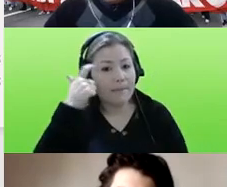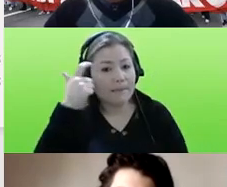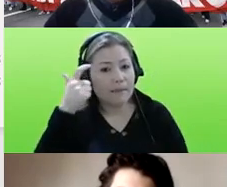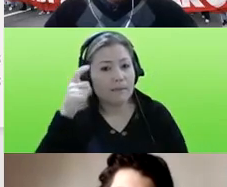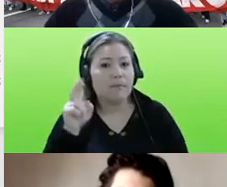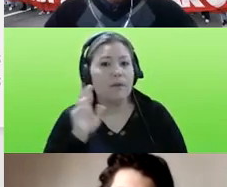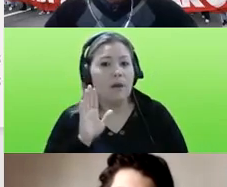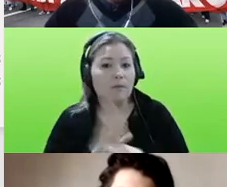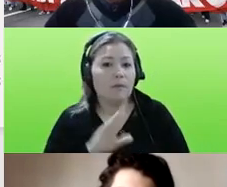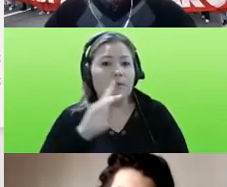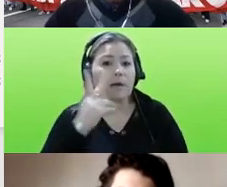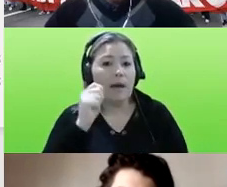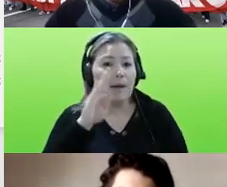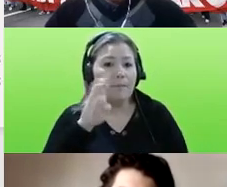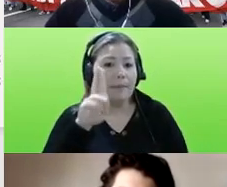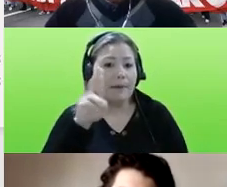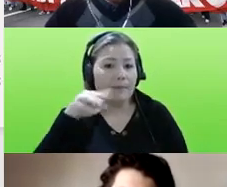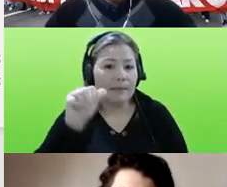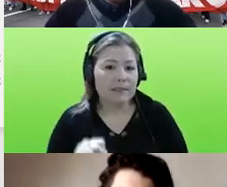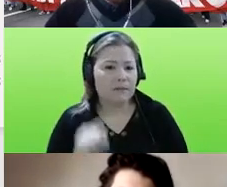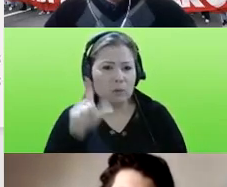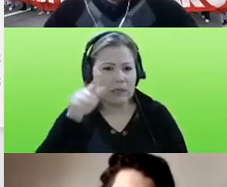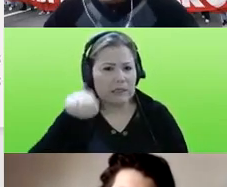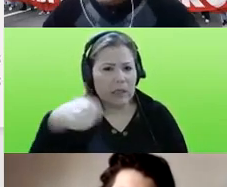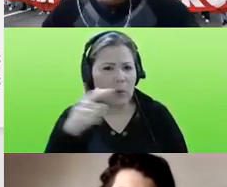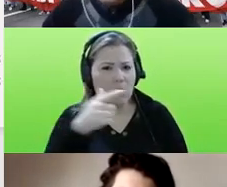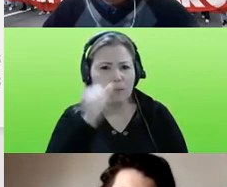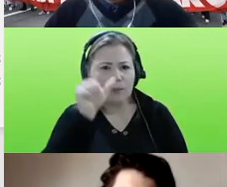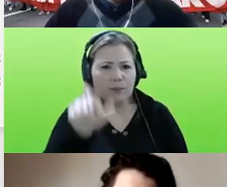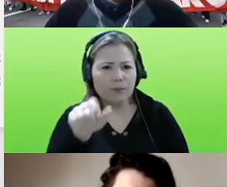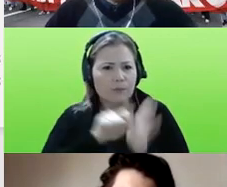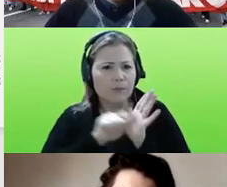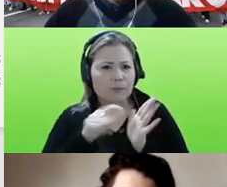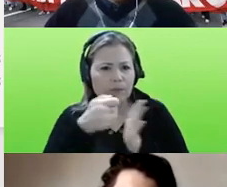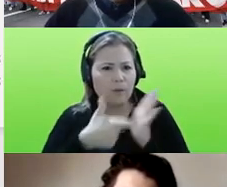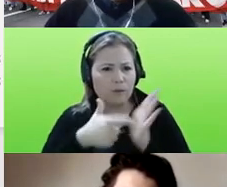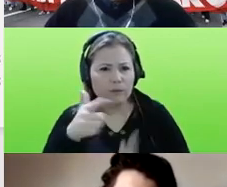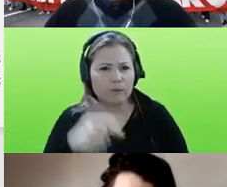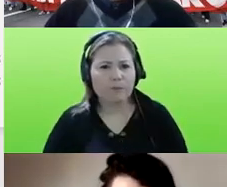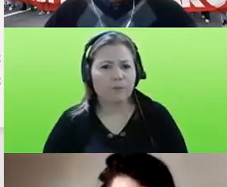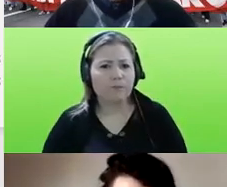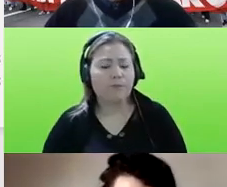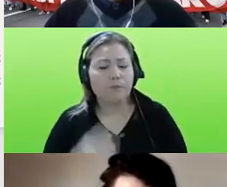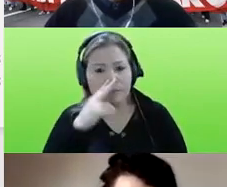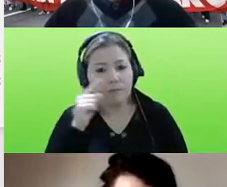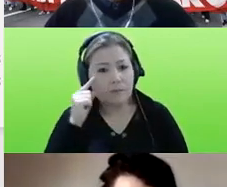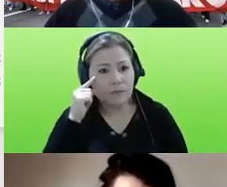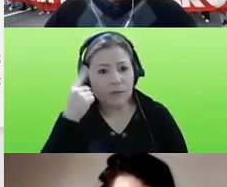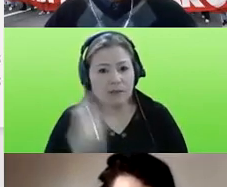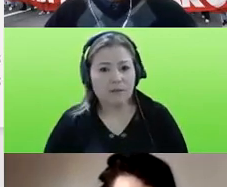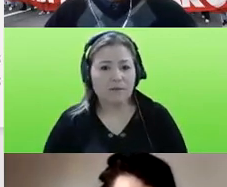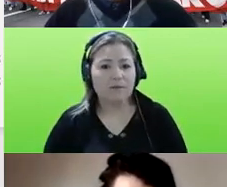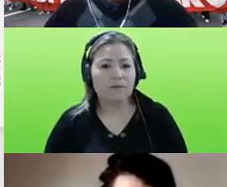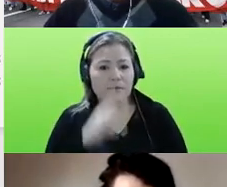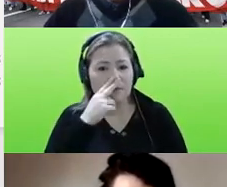do Habermas como um exemplo de imaginação dialética criativa. Não é? Ele vai mesmo dizer que a